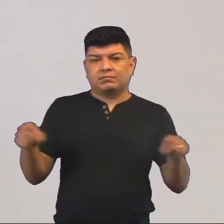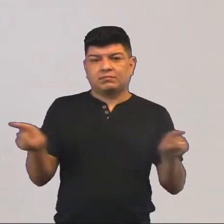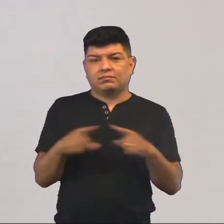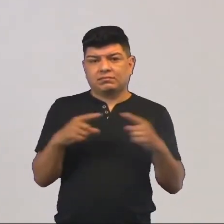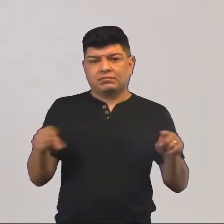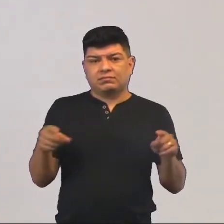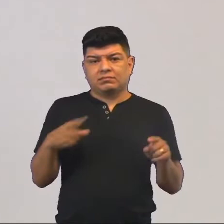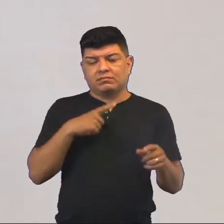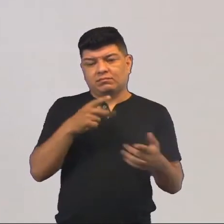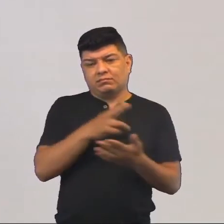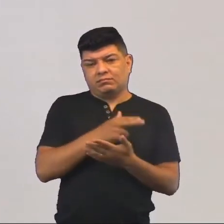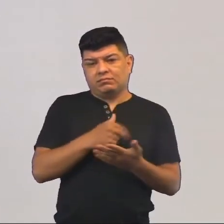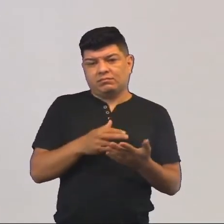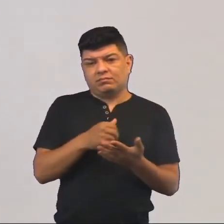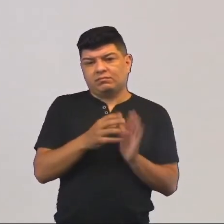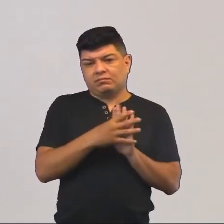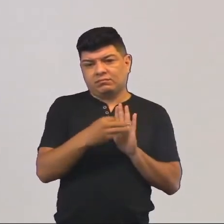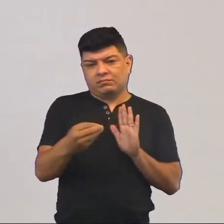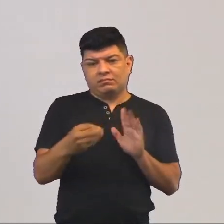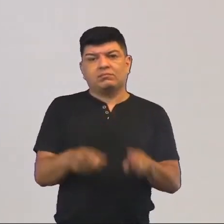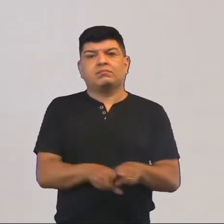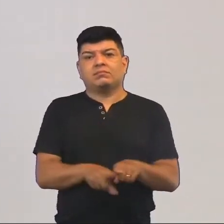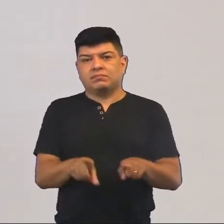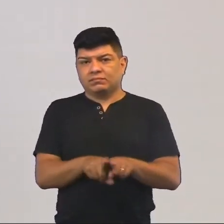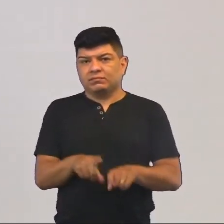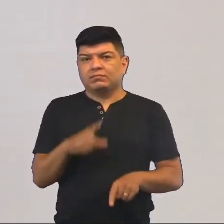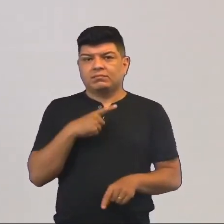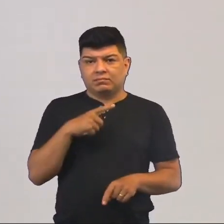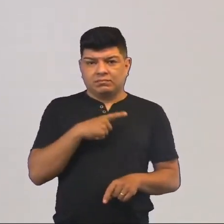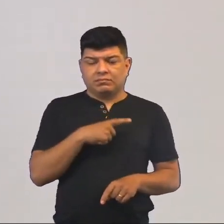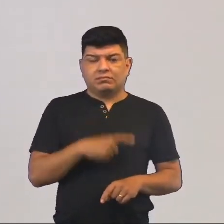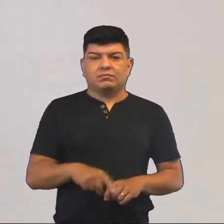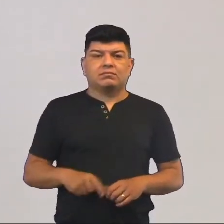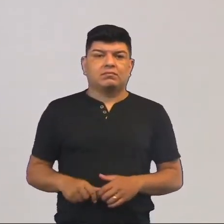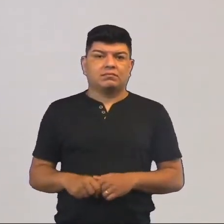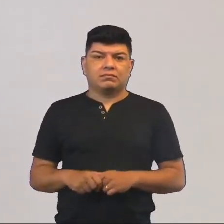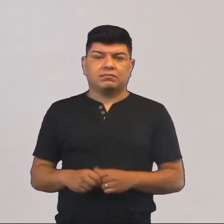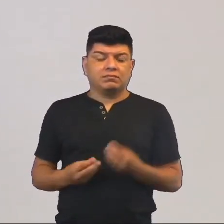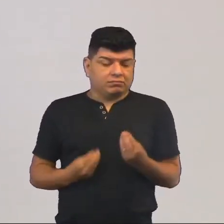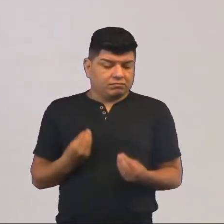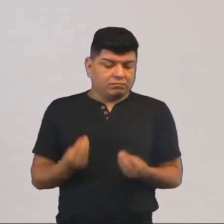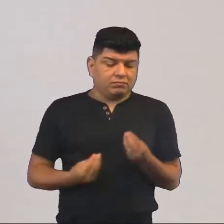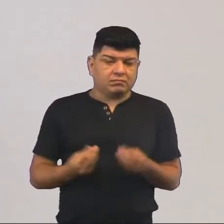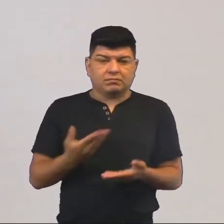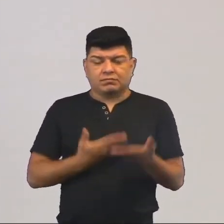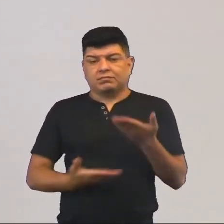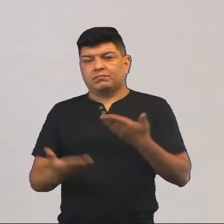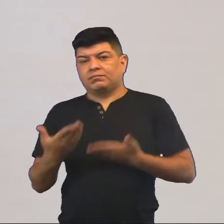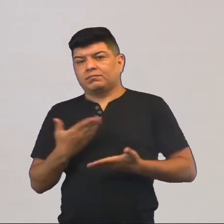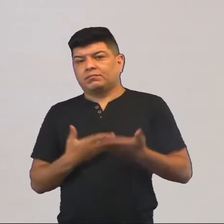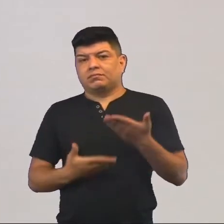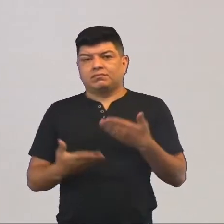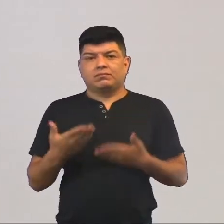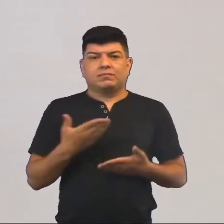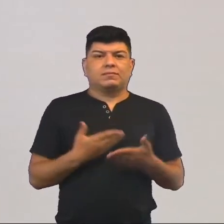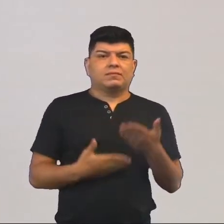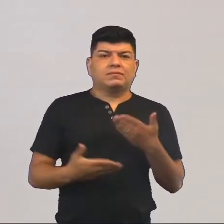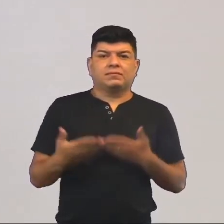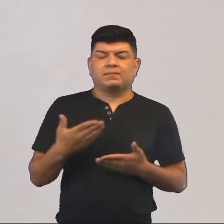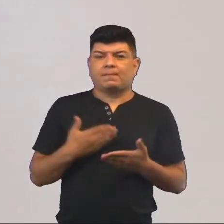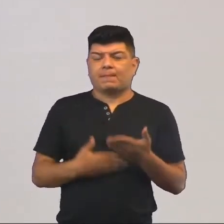sua partitura, a coreografia também tem a sua partitura, né? A sua forma de transmitir, né,